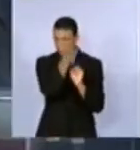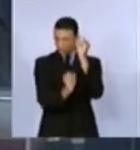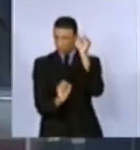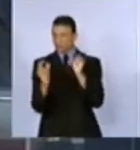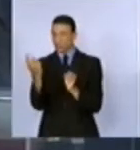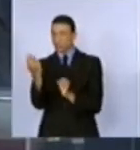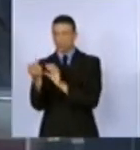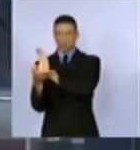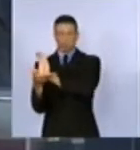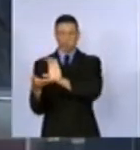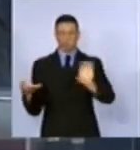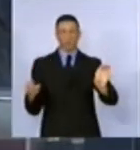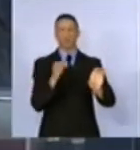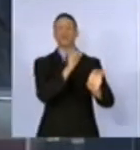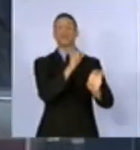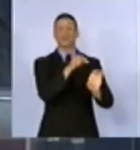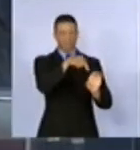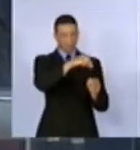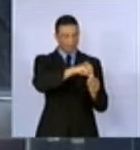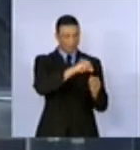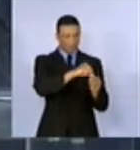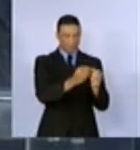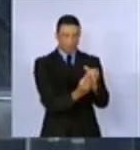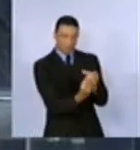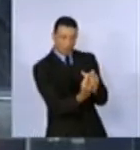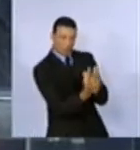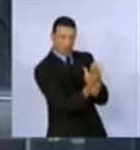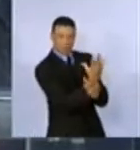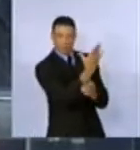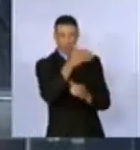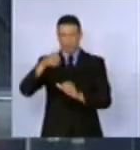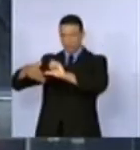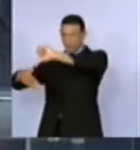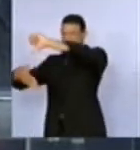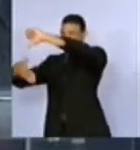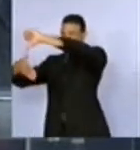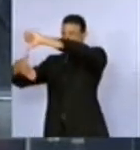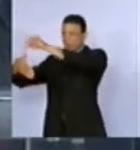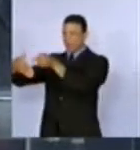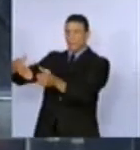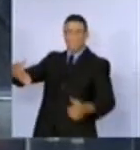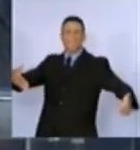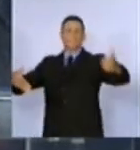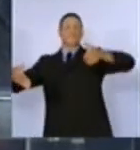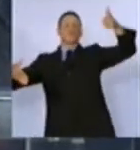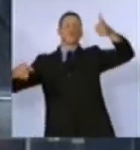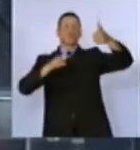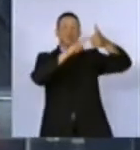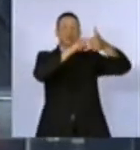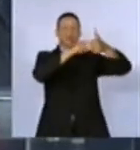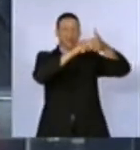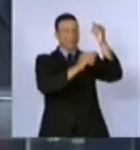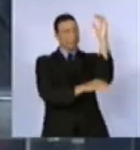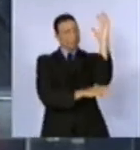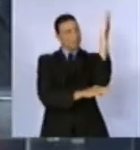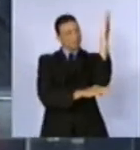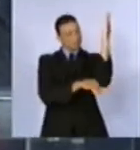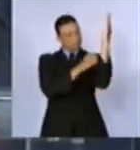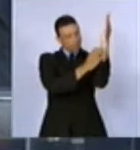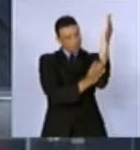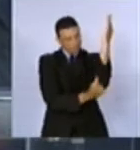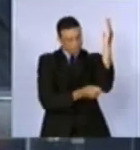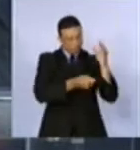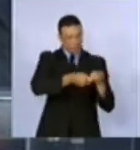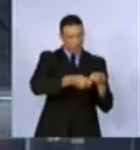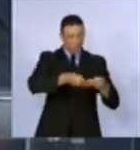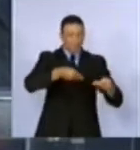primeira planta de etanol celulósico no hemisfério o que vai ser uma planta que vai aproveitar a palha da cana